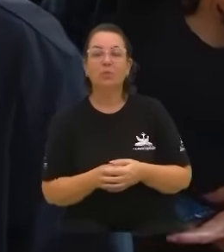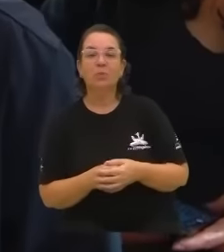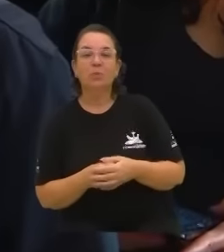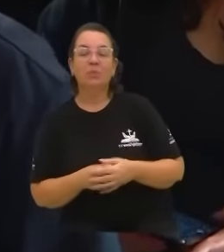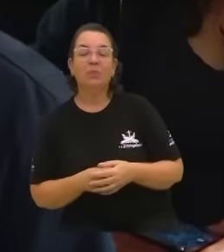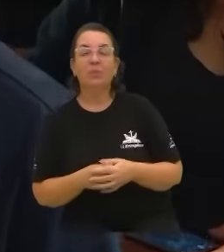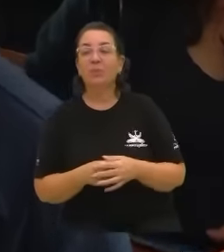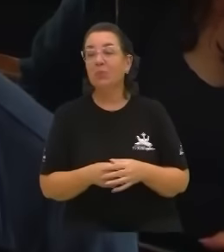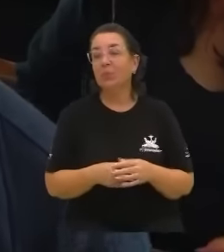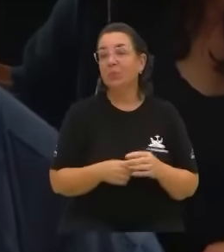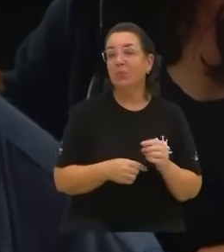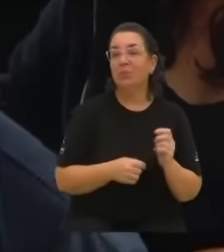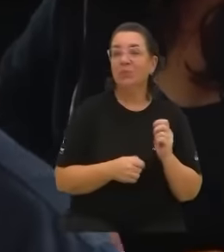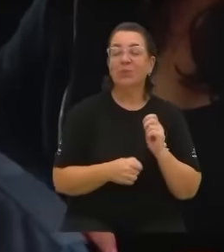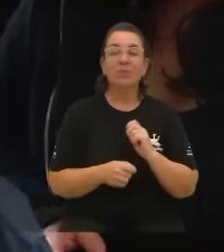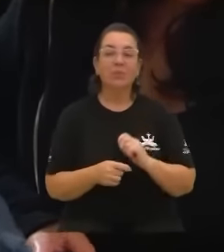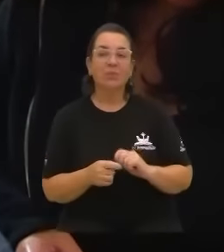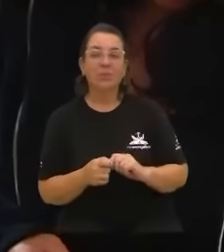de Deus.